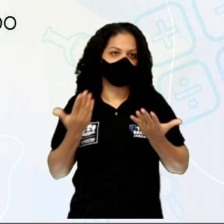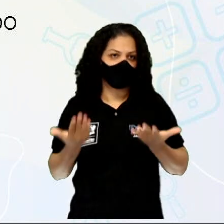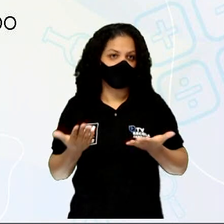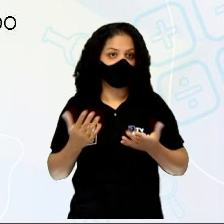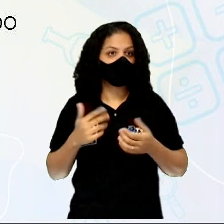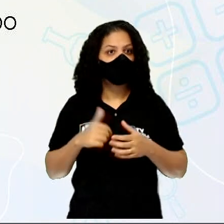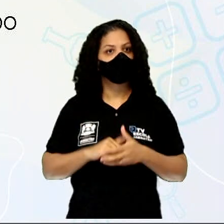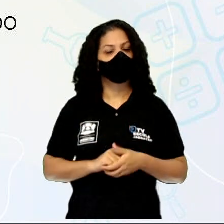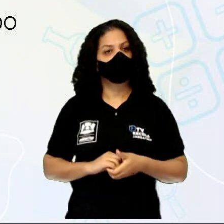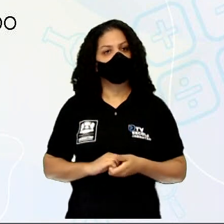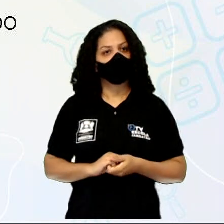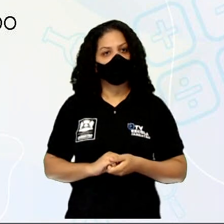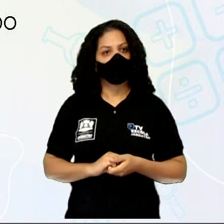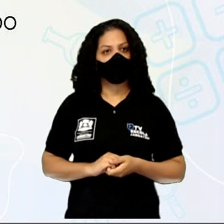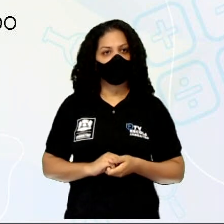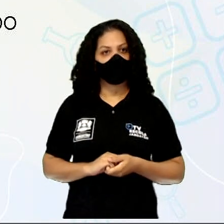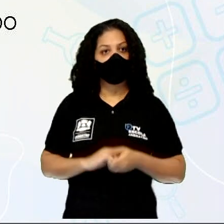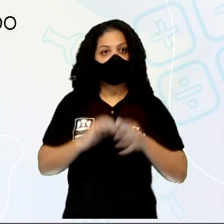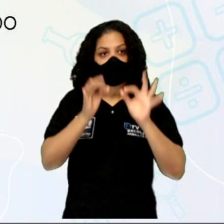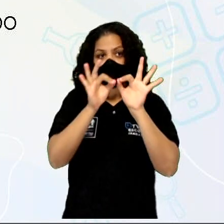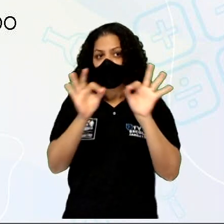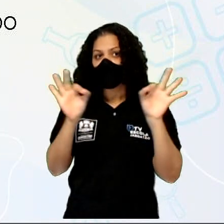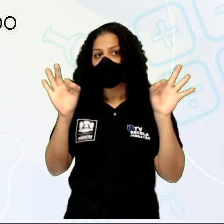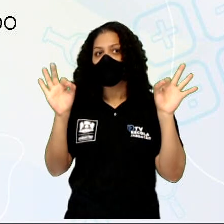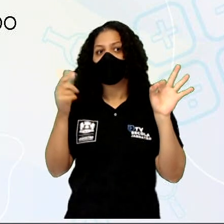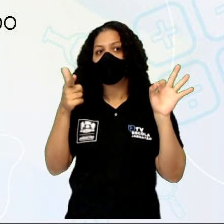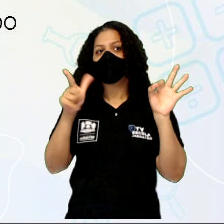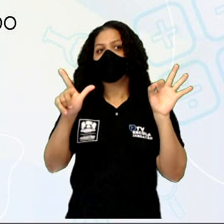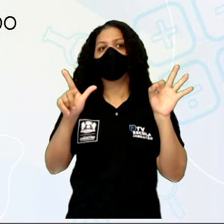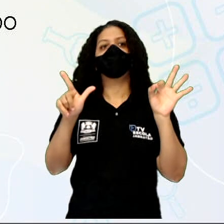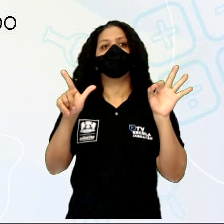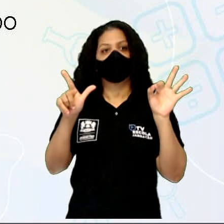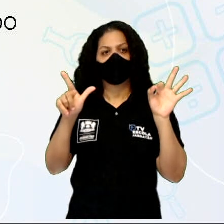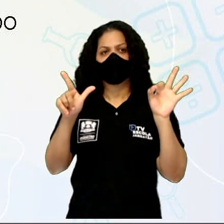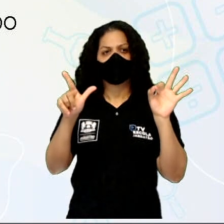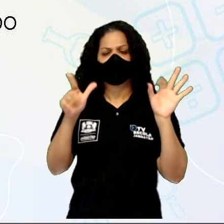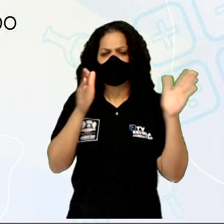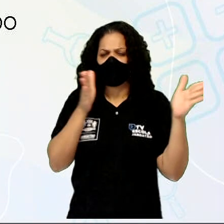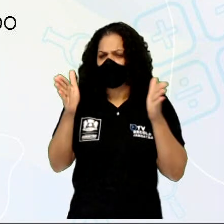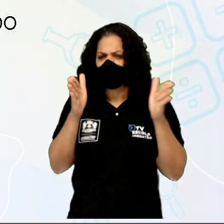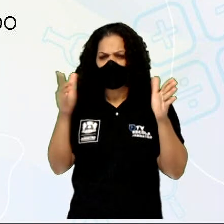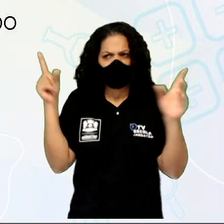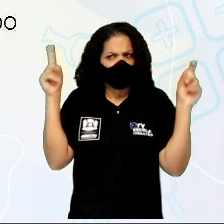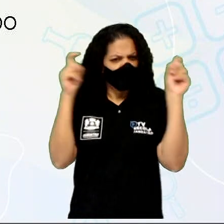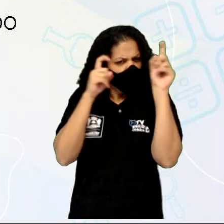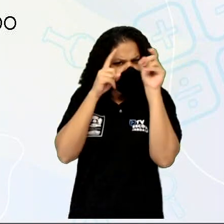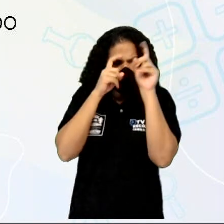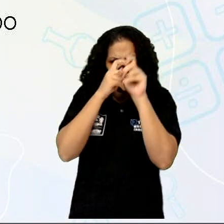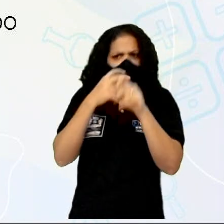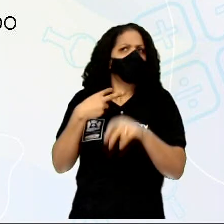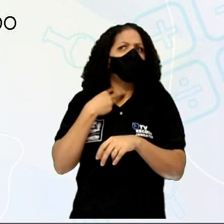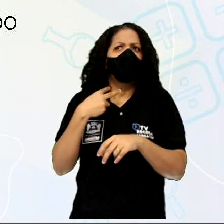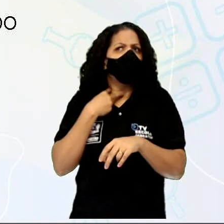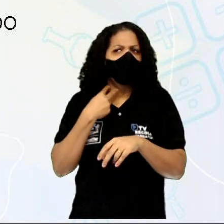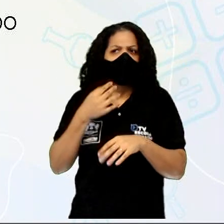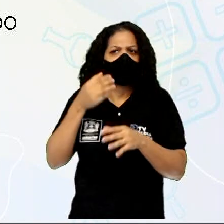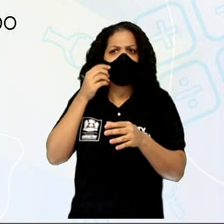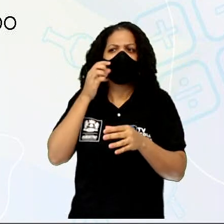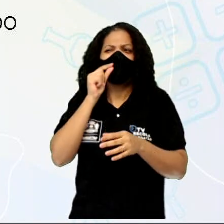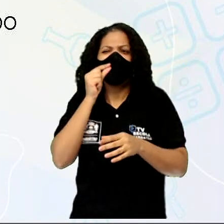diz: a situação não está tão boa para a gente ficar desperdiçando dentes. Também